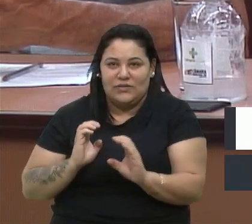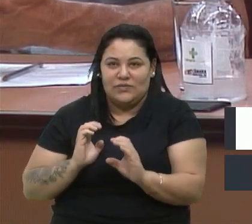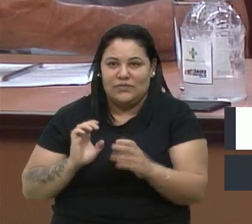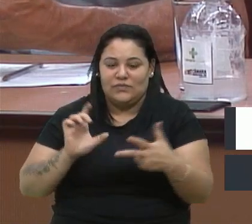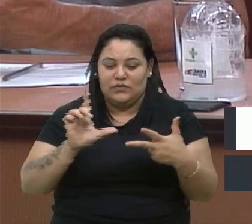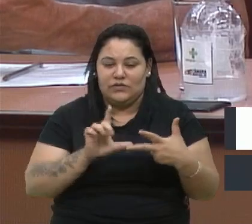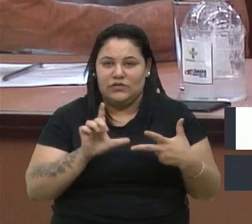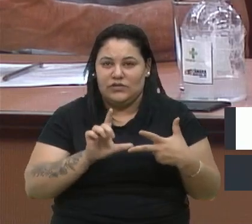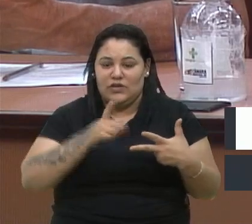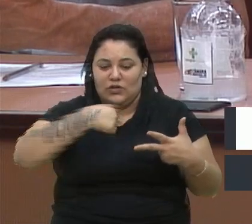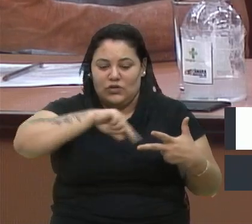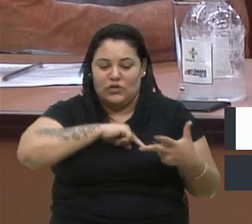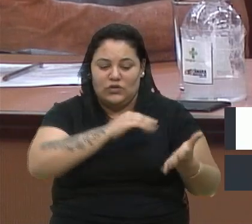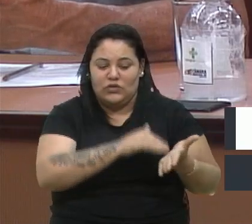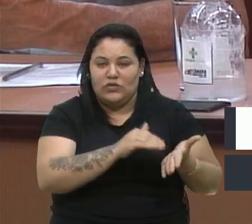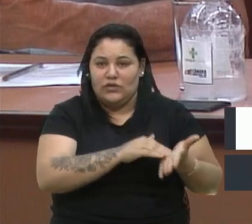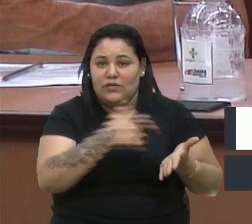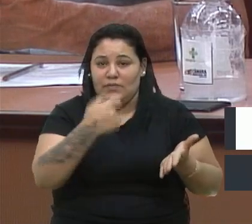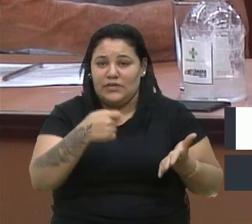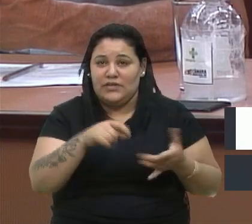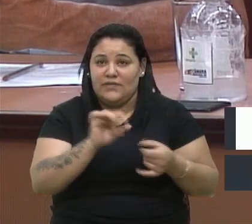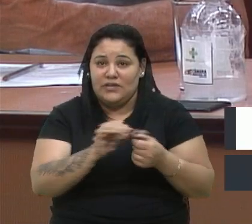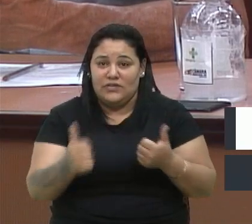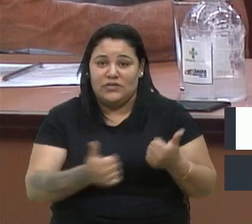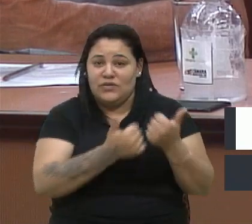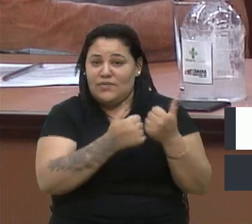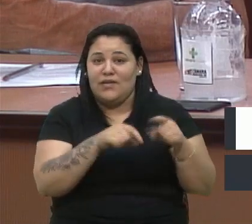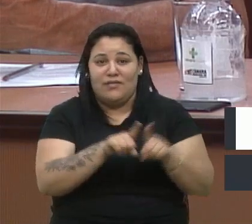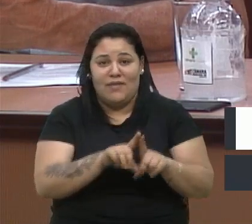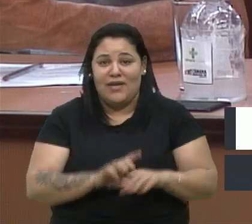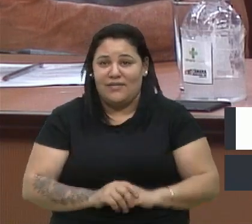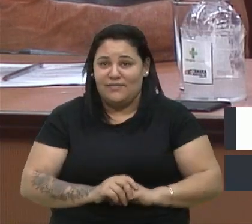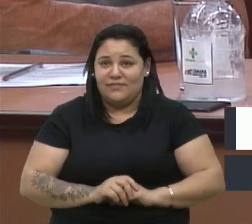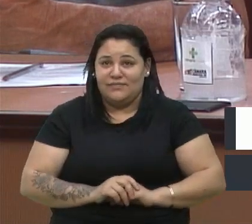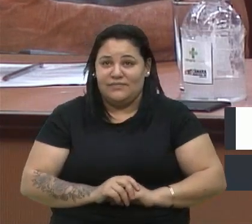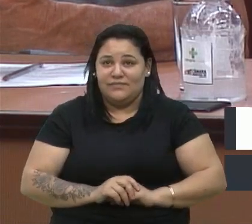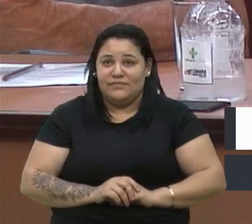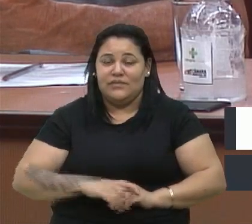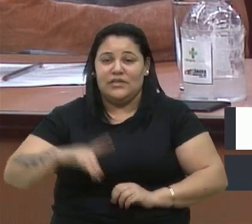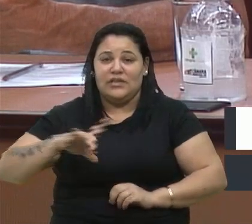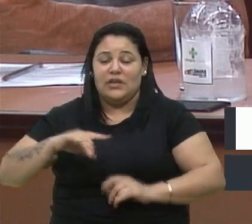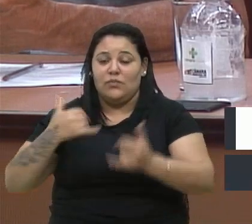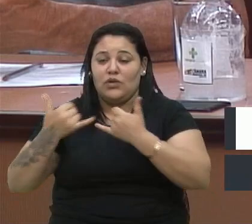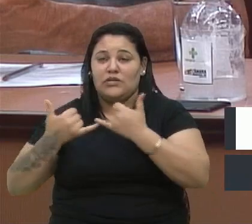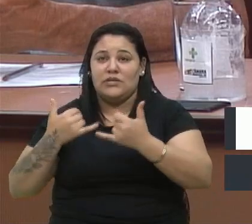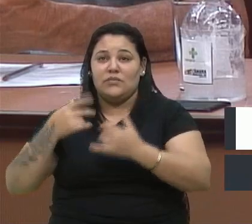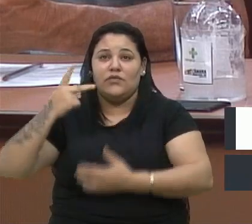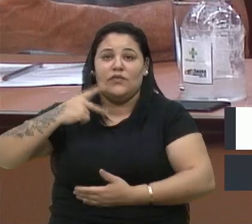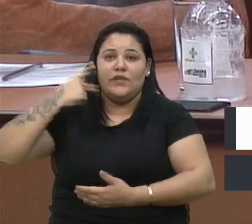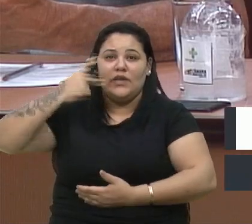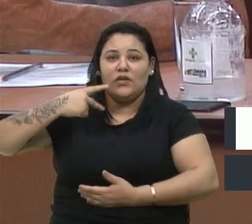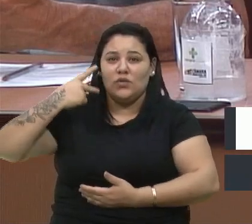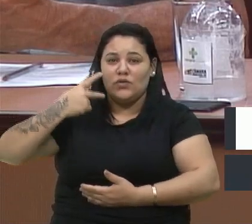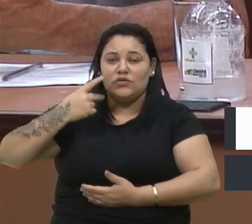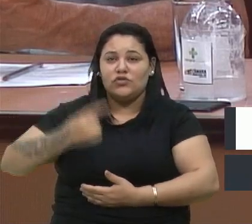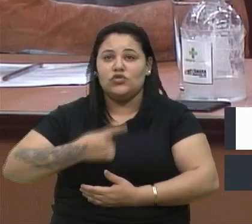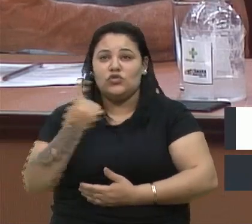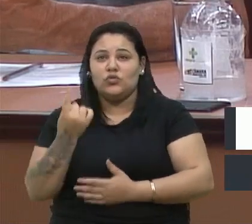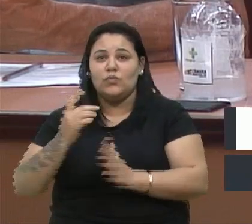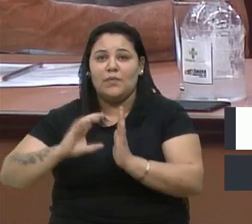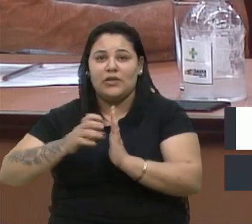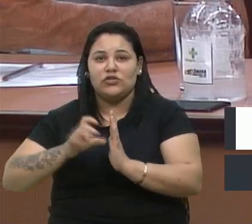nossos gabinetes que têm que fazer o assessoramento. E tem, por exemplo, vereadores de um partido